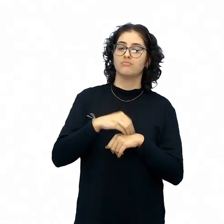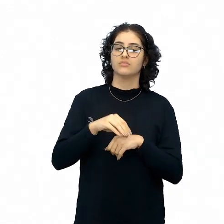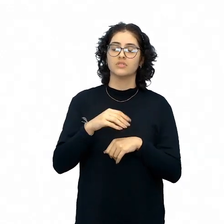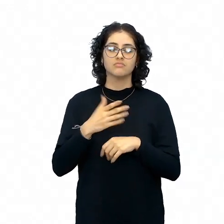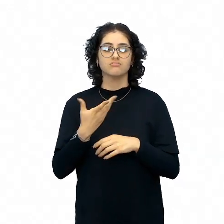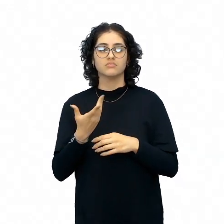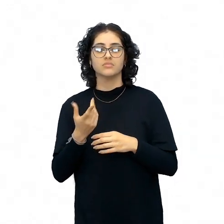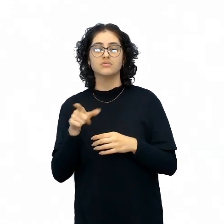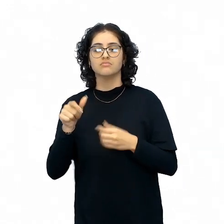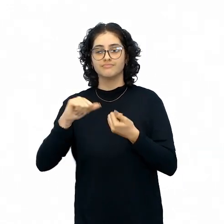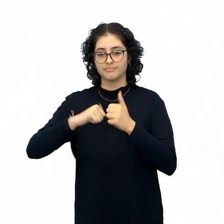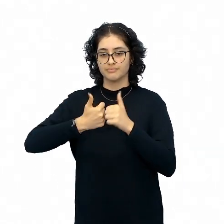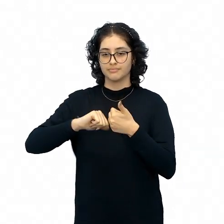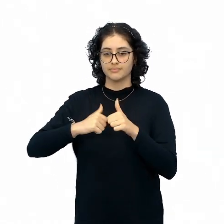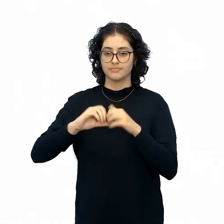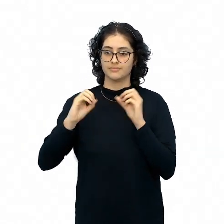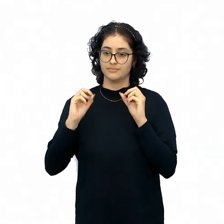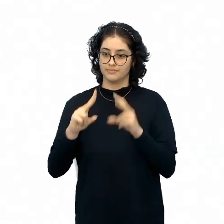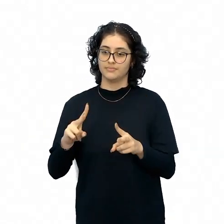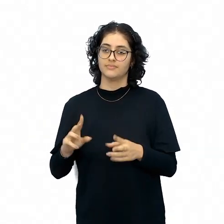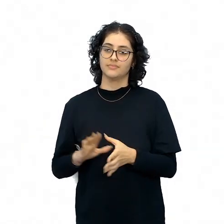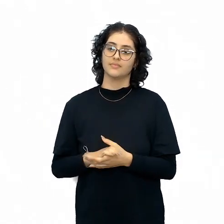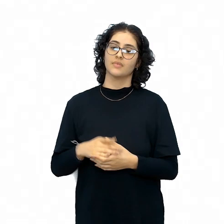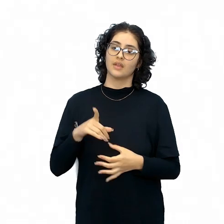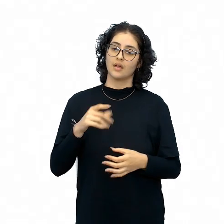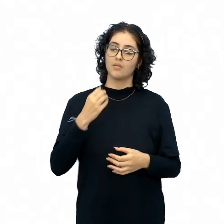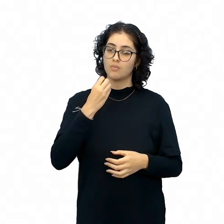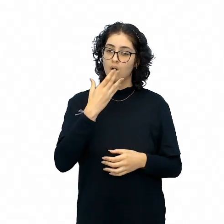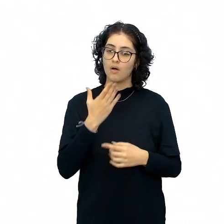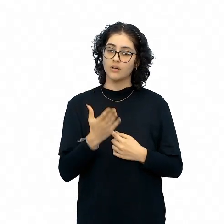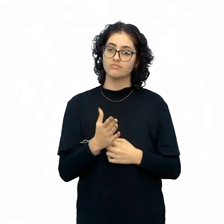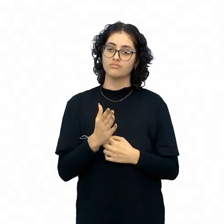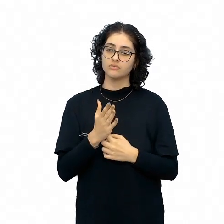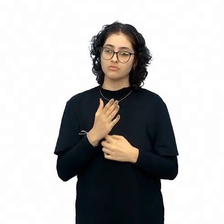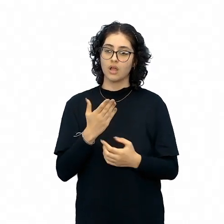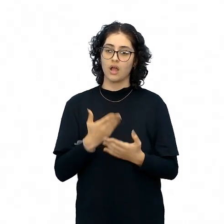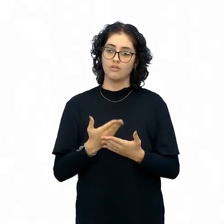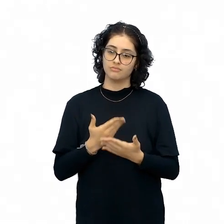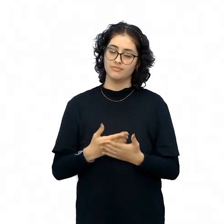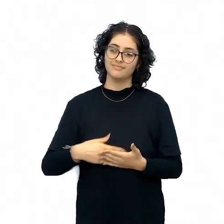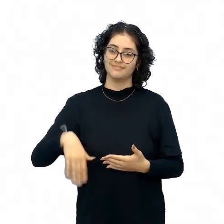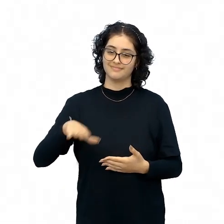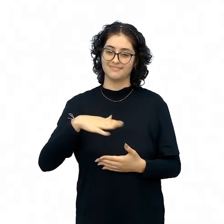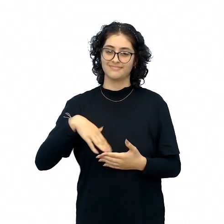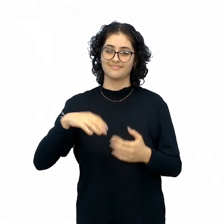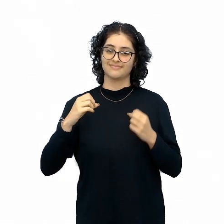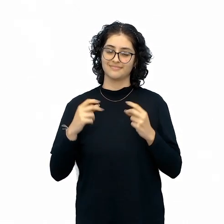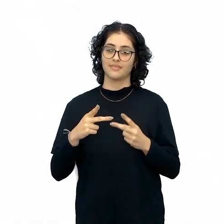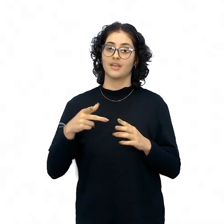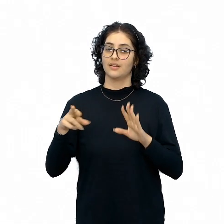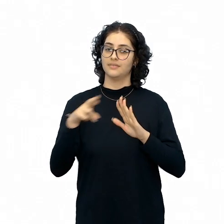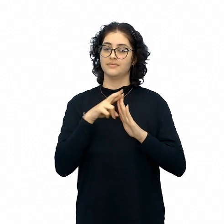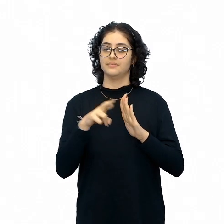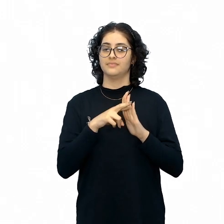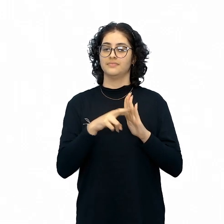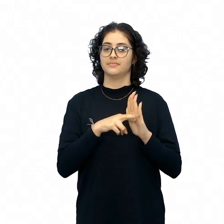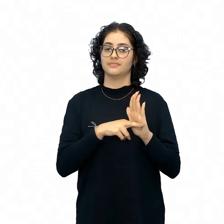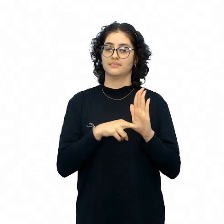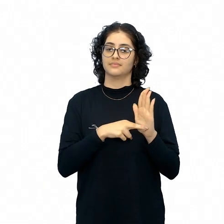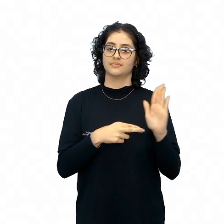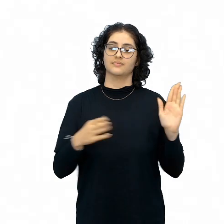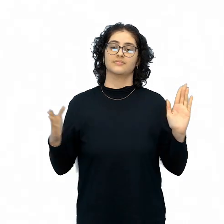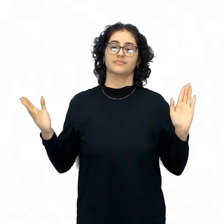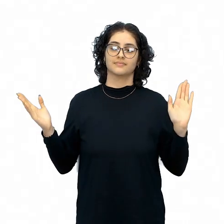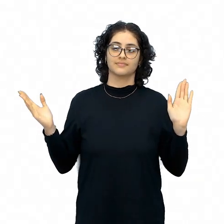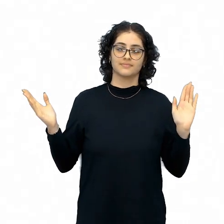de vocês, ok? É sempre importante para aprimorarmos as nossas práticas aqui também. As referências estão